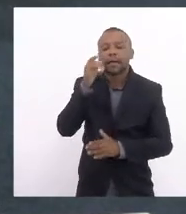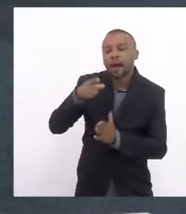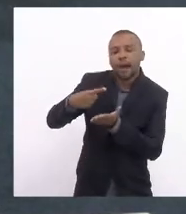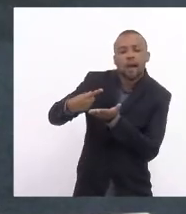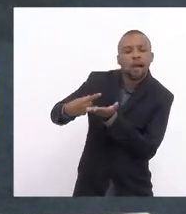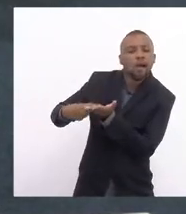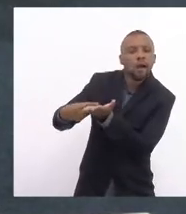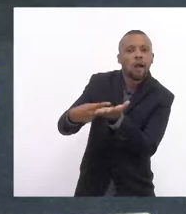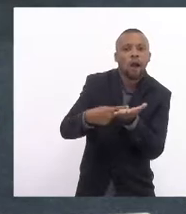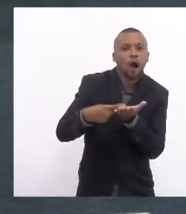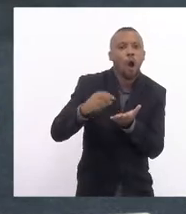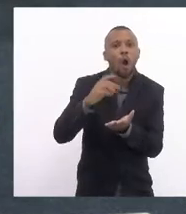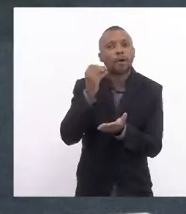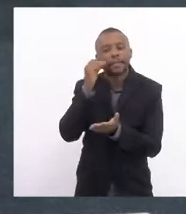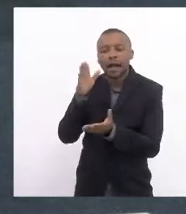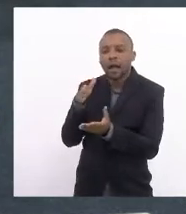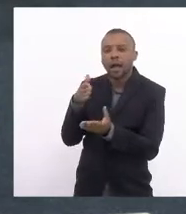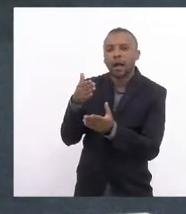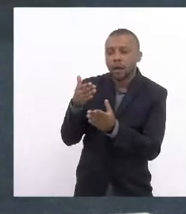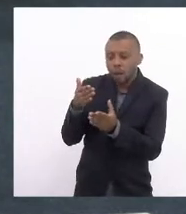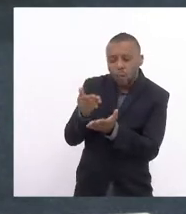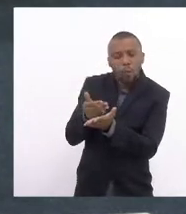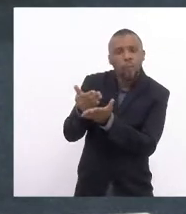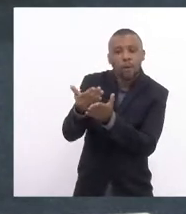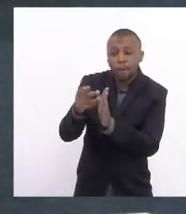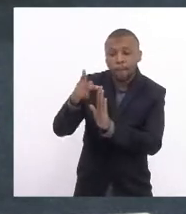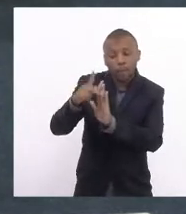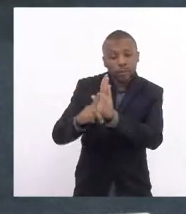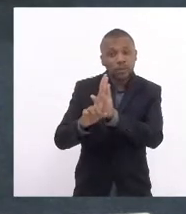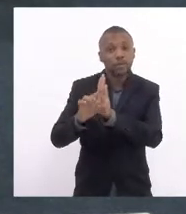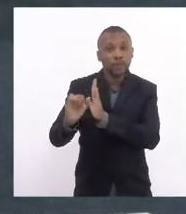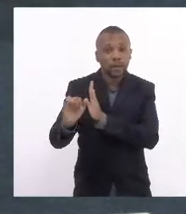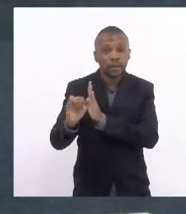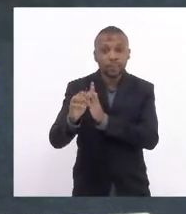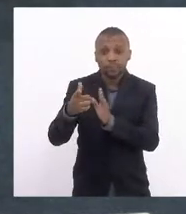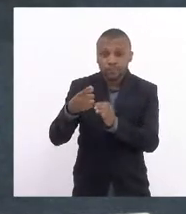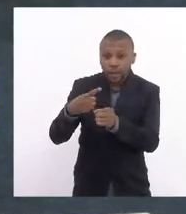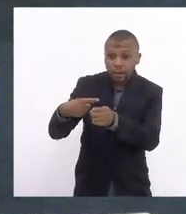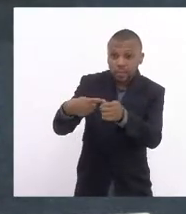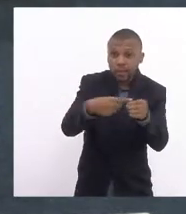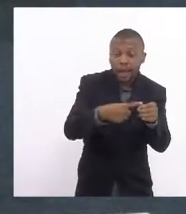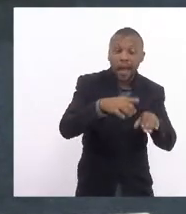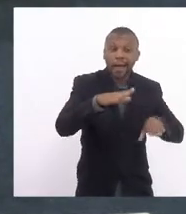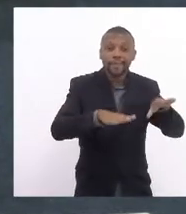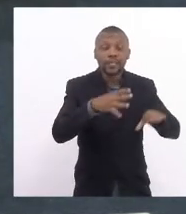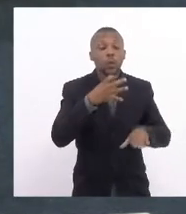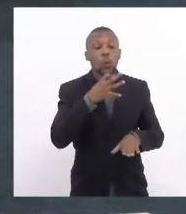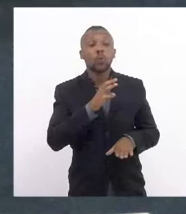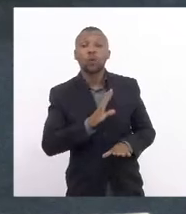ou tentar entrar com o processo de tombamento, com um projeto de lei, na sua cidade de Itaperuna, porque eu não conheço a realidade de lá.